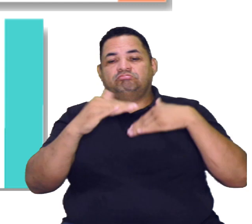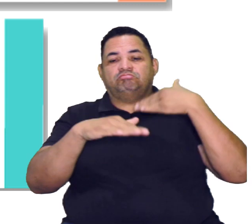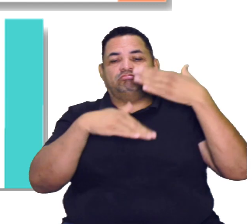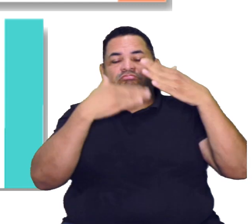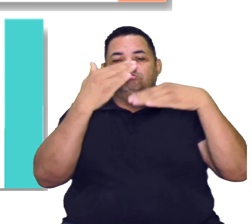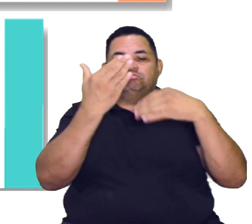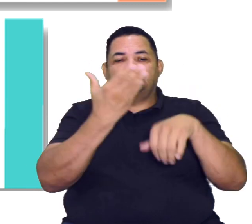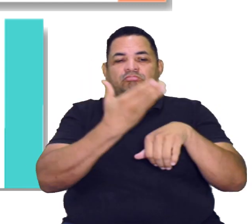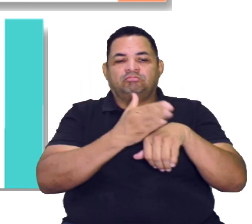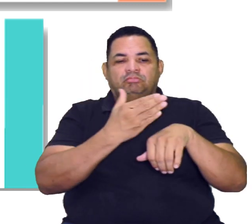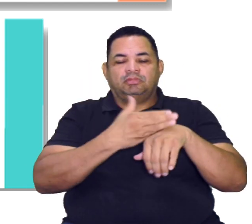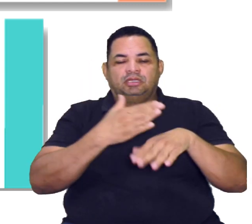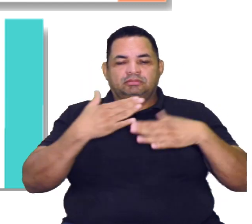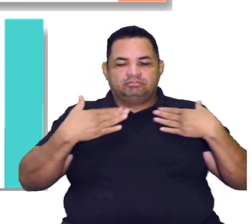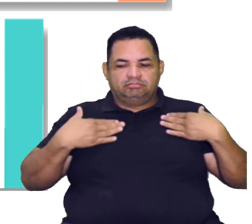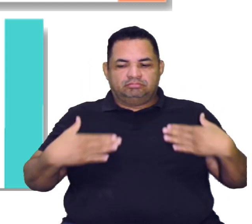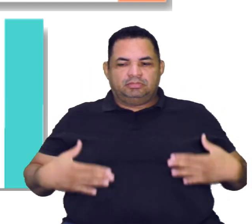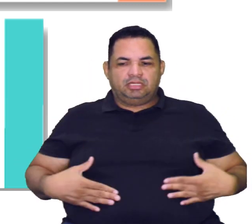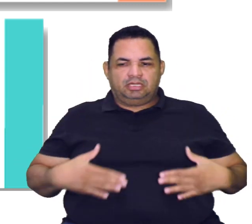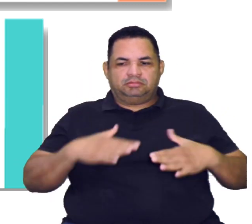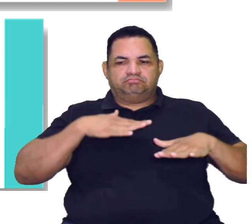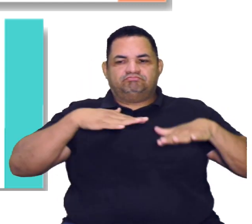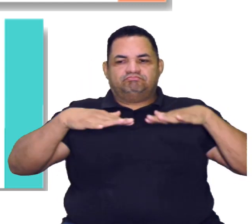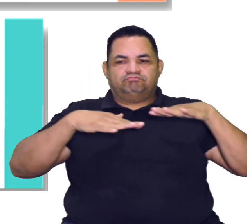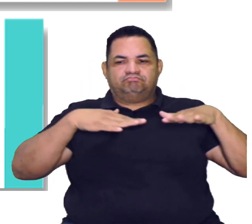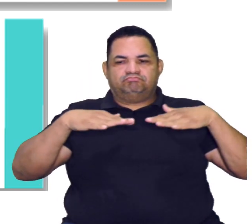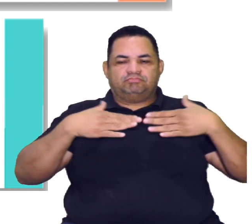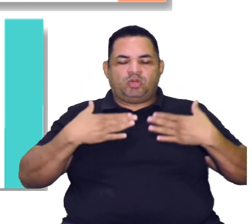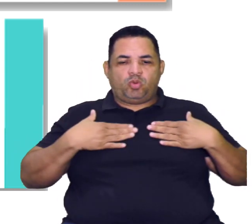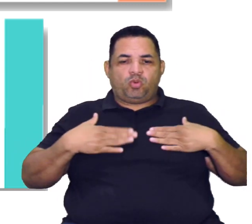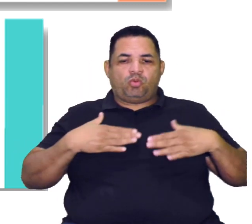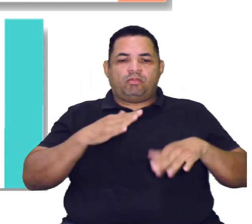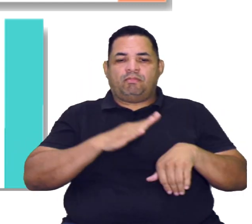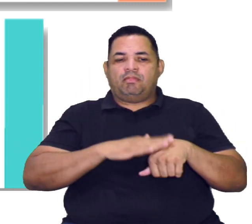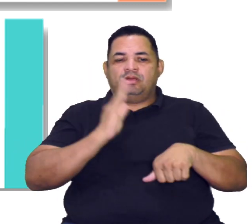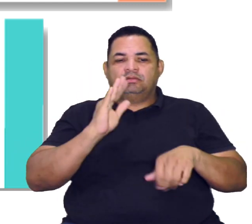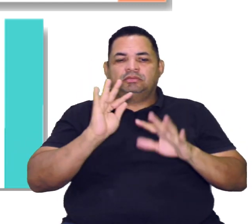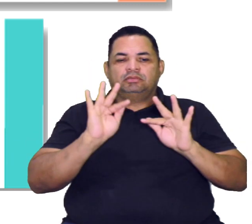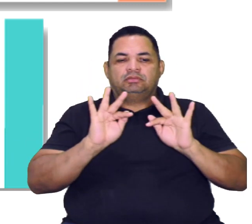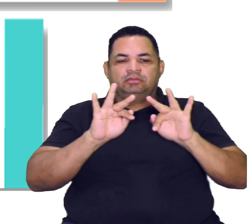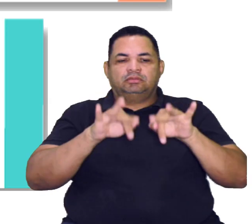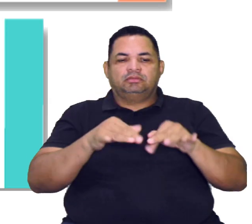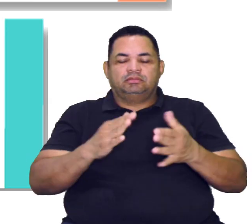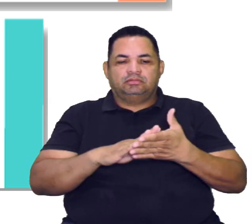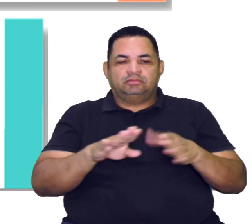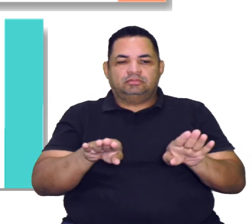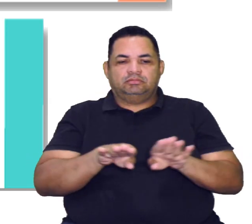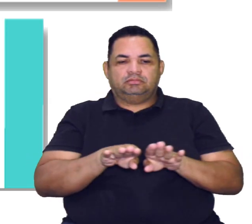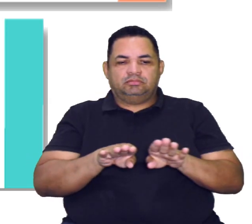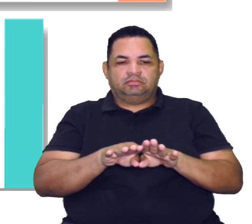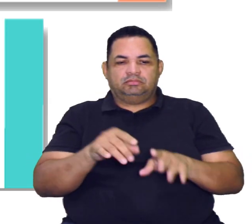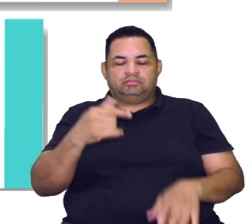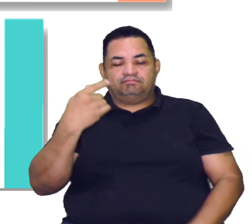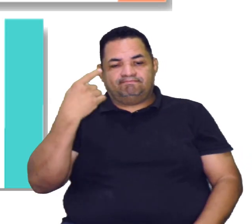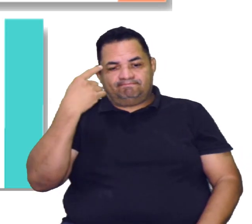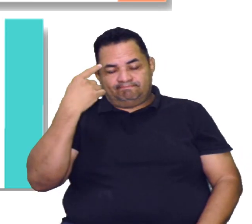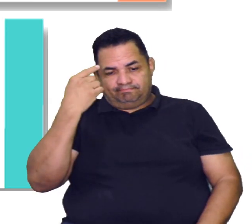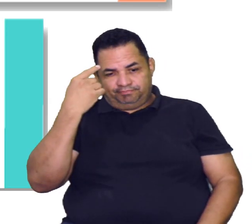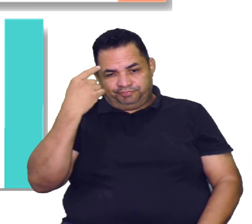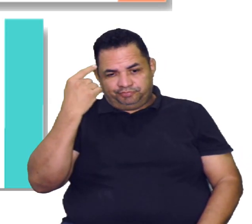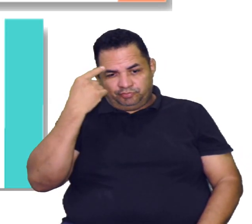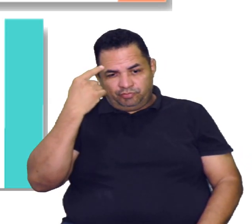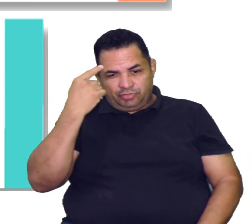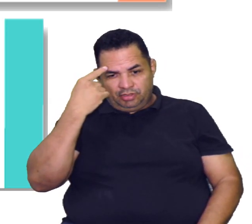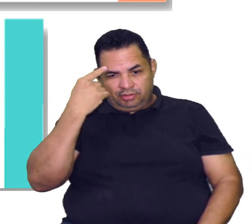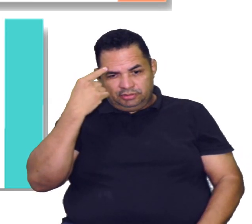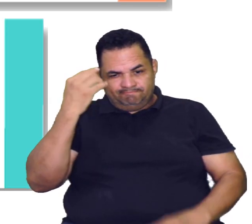desenvolver práticas corporais, para me movimentar um pouco mais. E para fechar, eu falo aqui com você a respeito de,